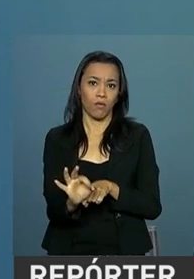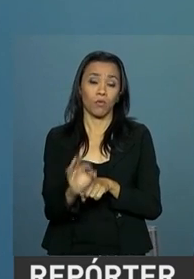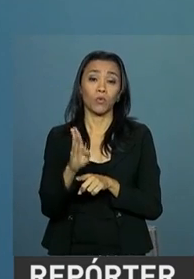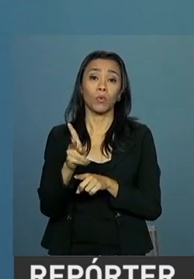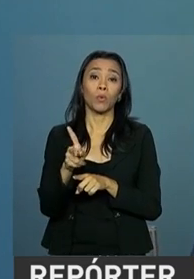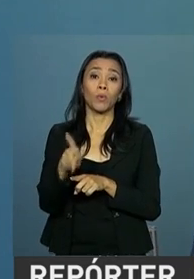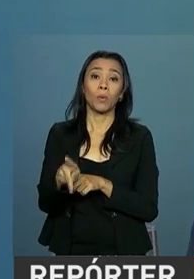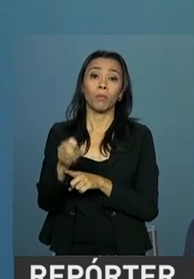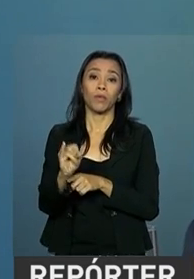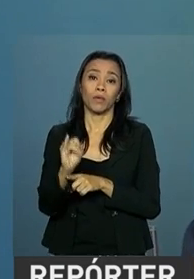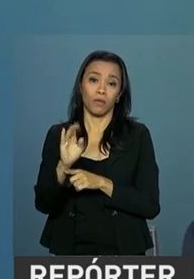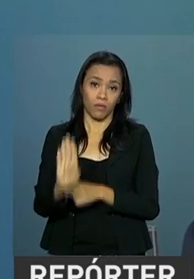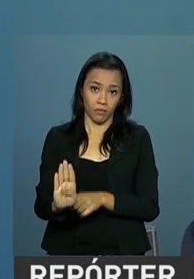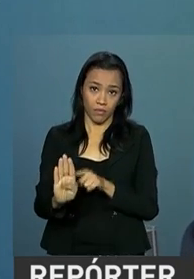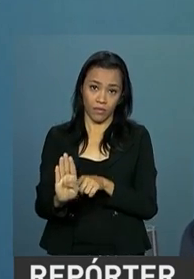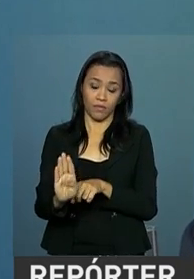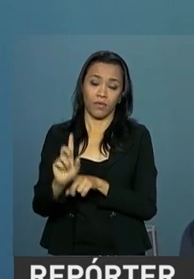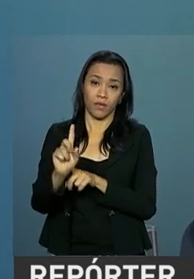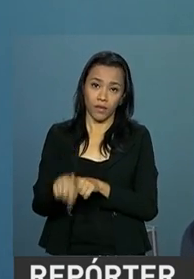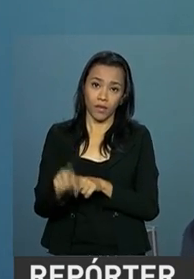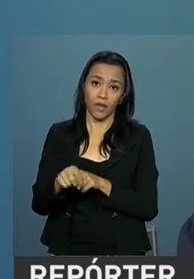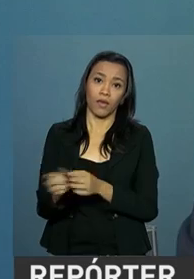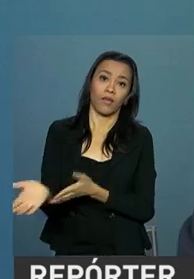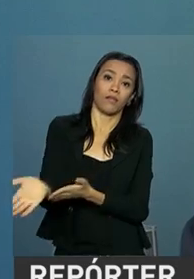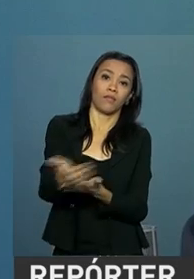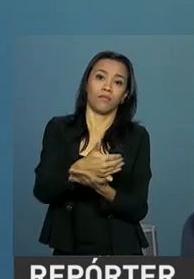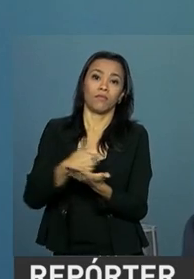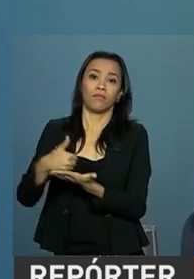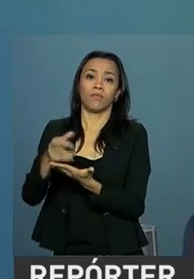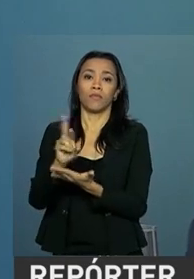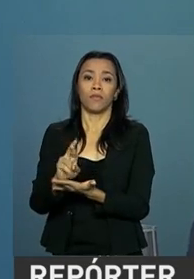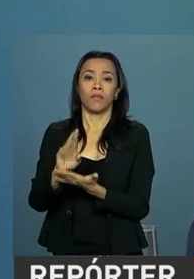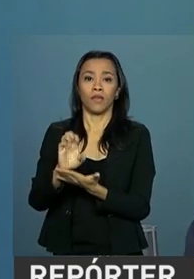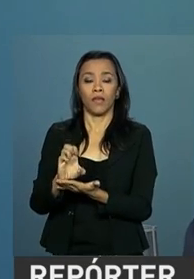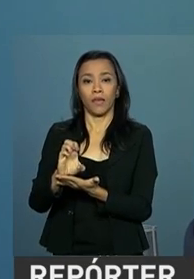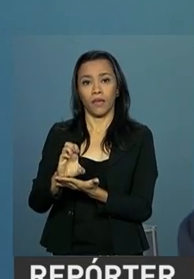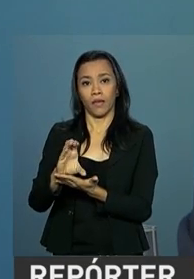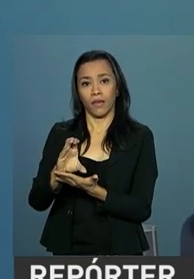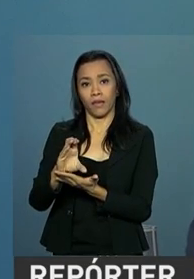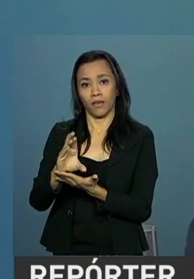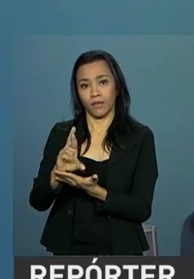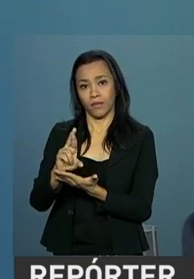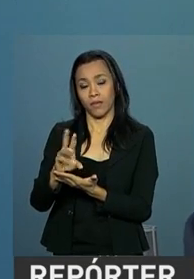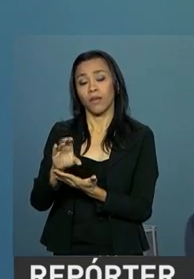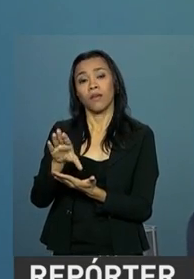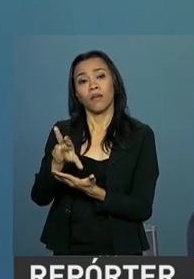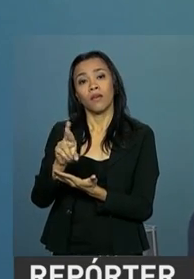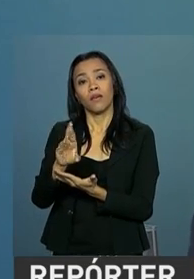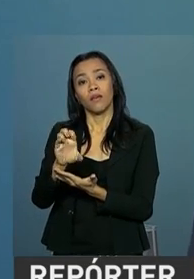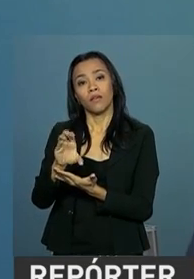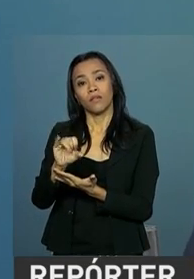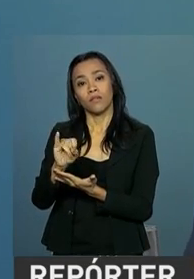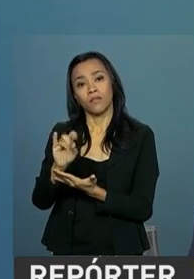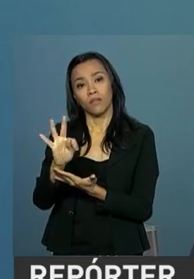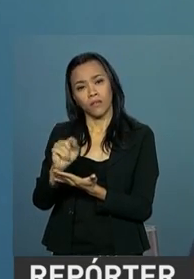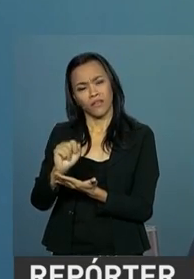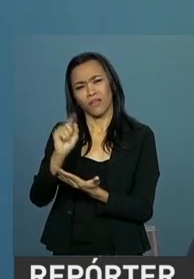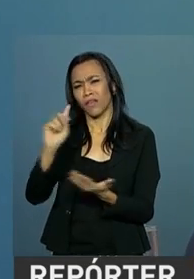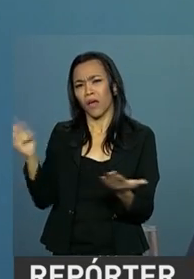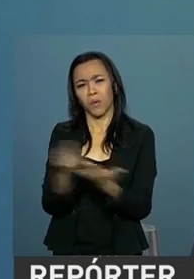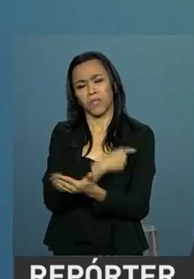PIB representado pela arrecadação que tem ocorrido nos últimos anos que é resultado de uma série de coisas